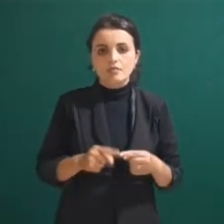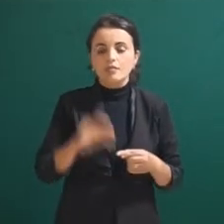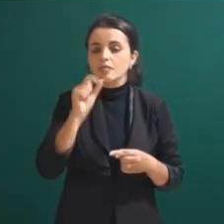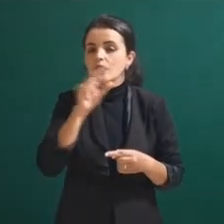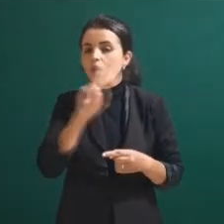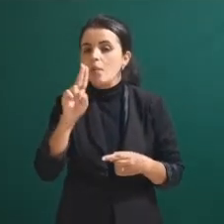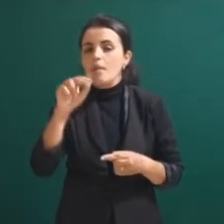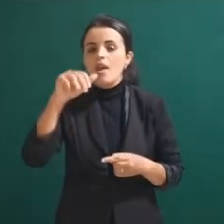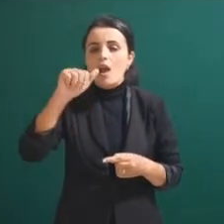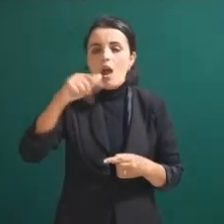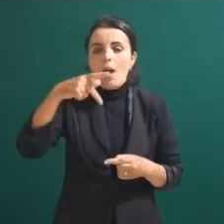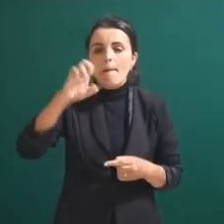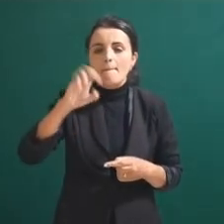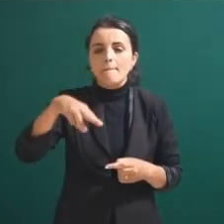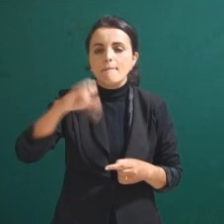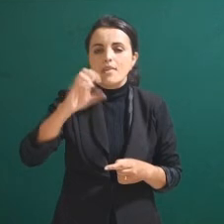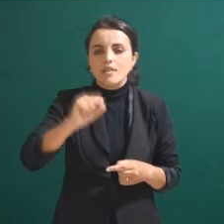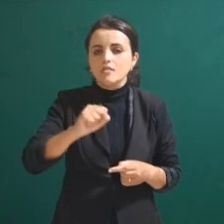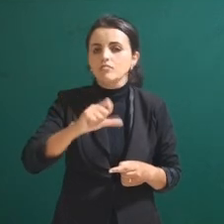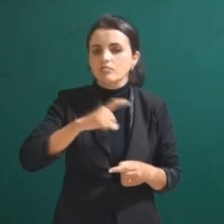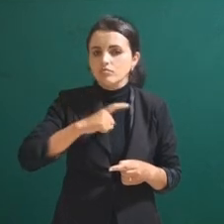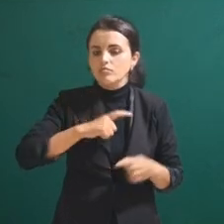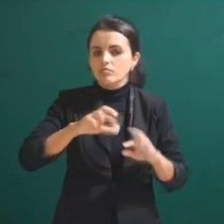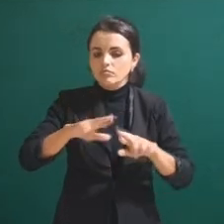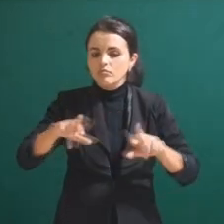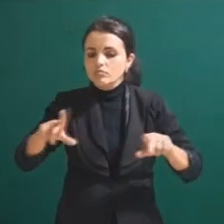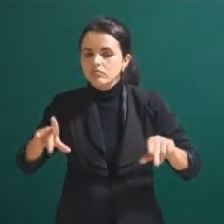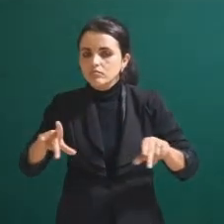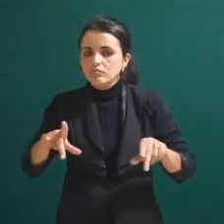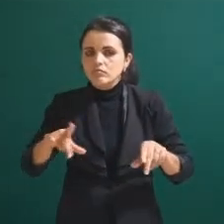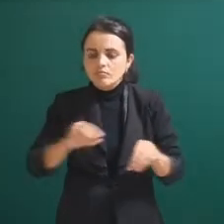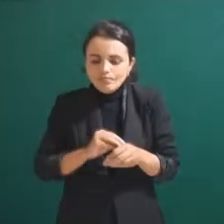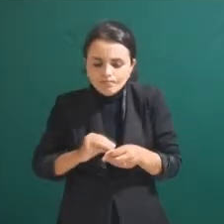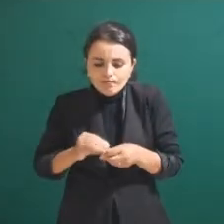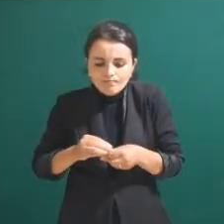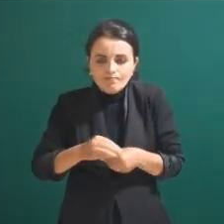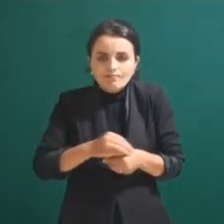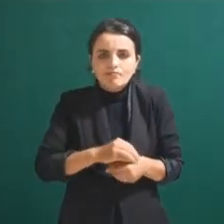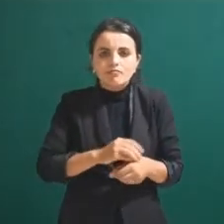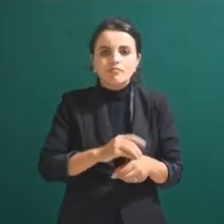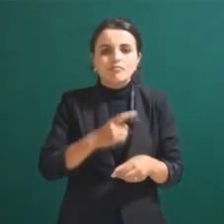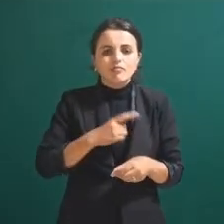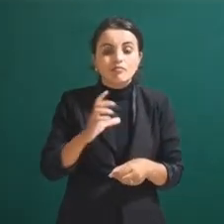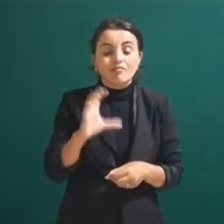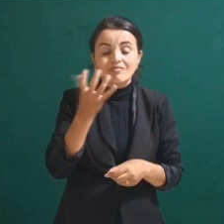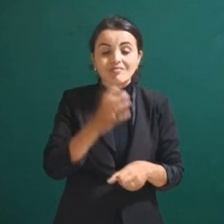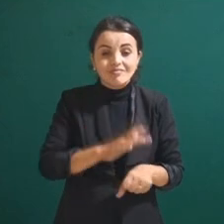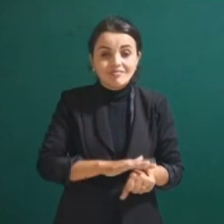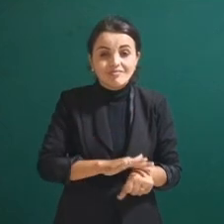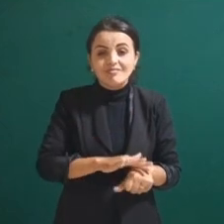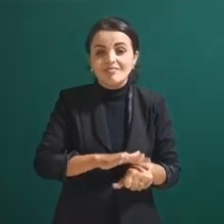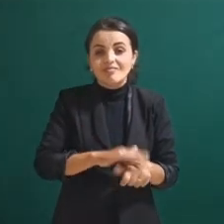slide. Então, ó, o apêndice ele pode, por ocasião de alguns micro-organismos, ocorrer